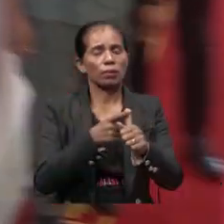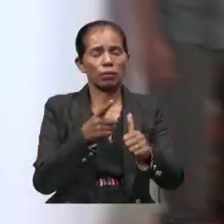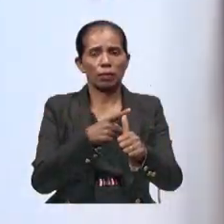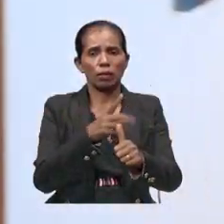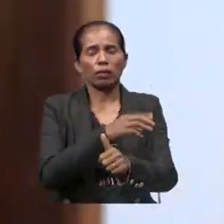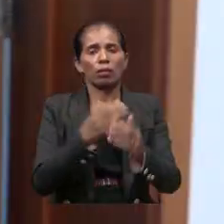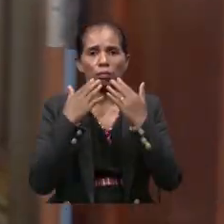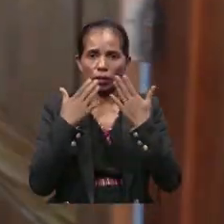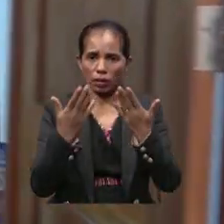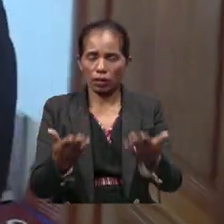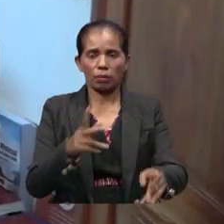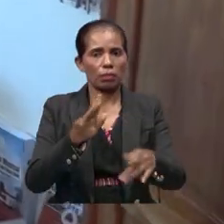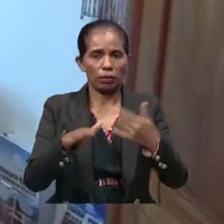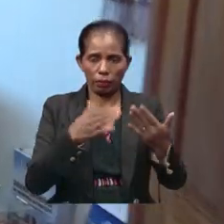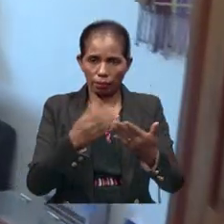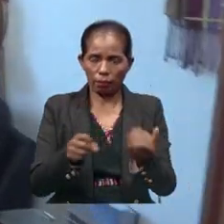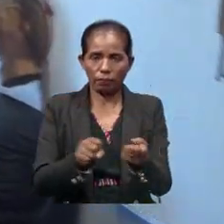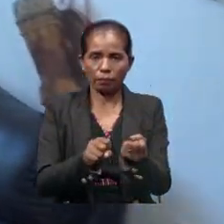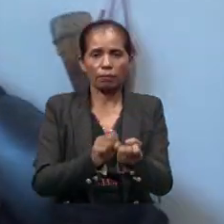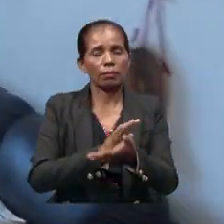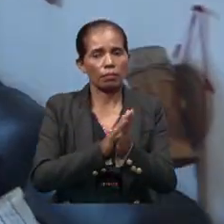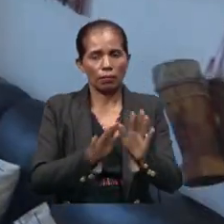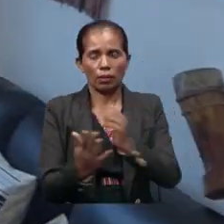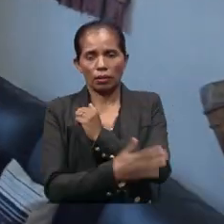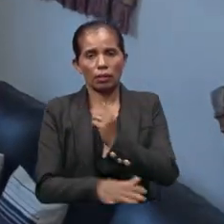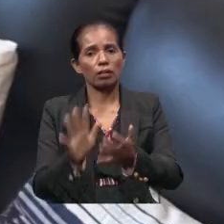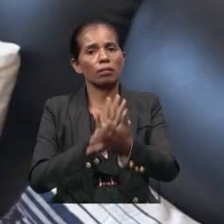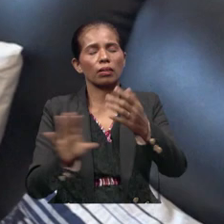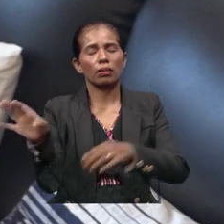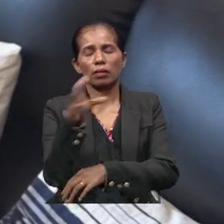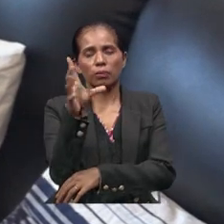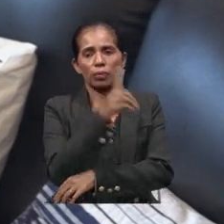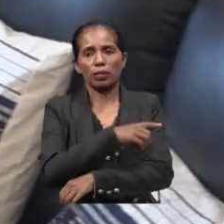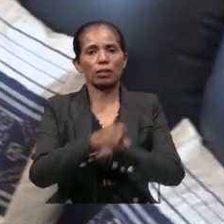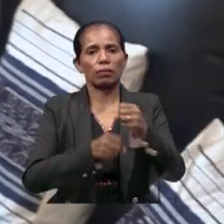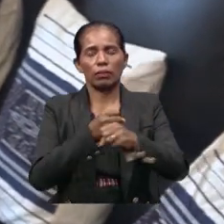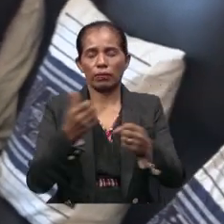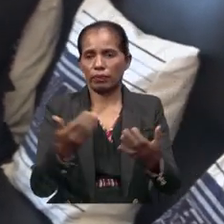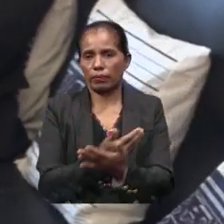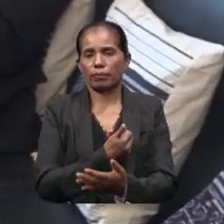a parte do outro, também contribuiu na paz e arrelaram durante a celebração Natal no Tinanfon.